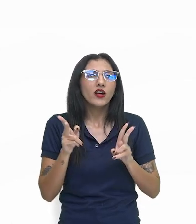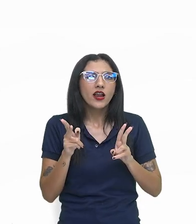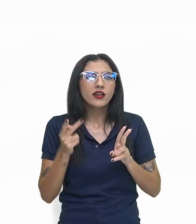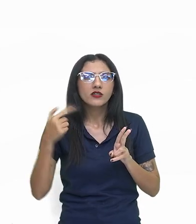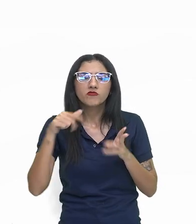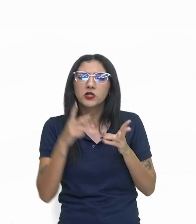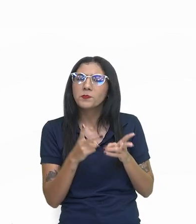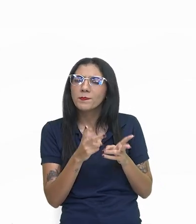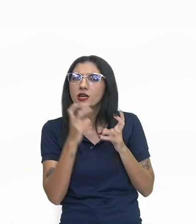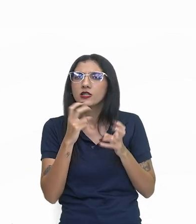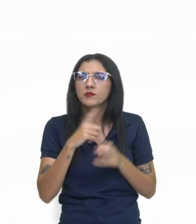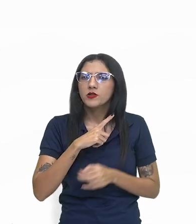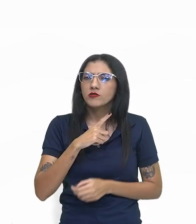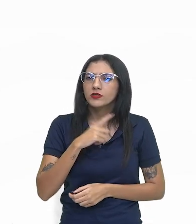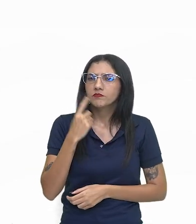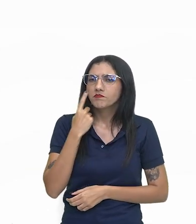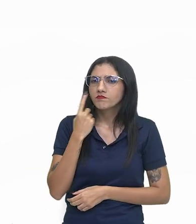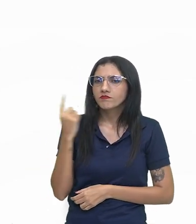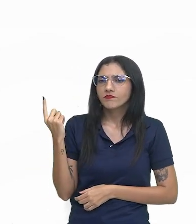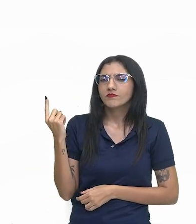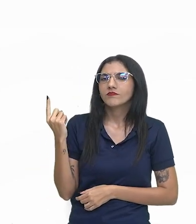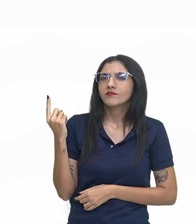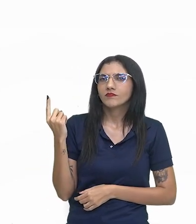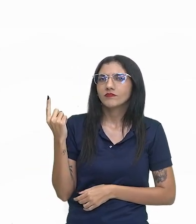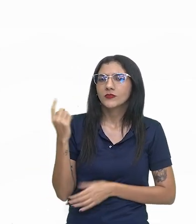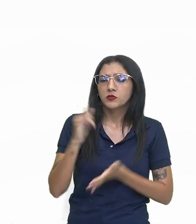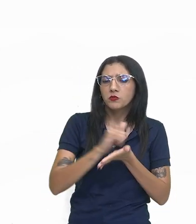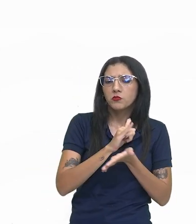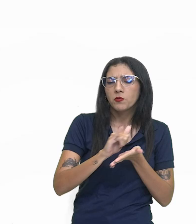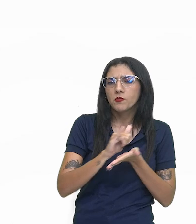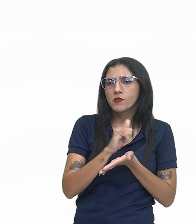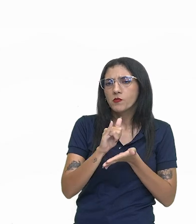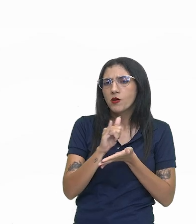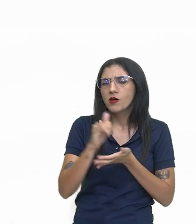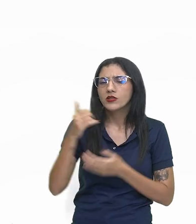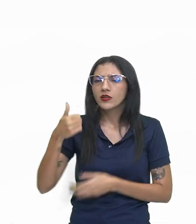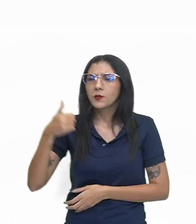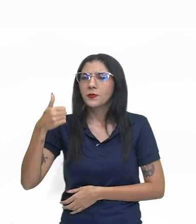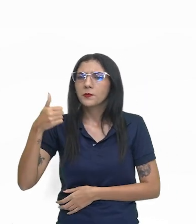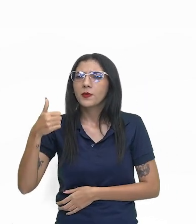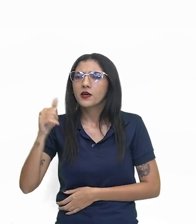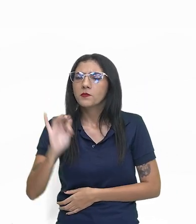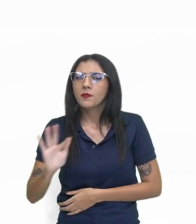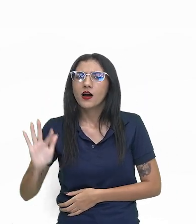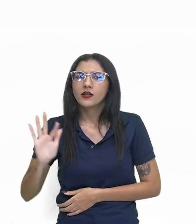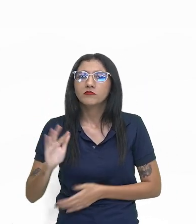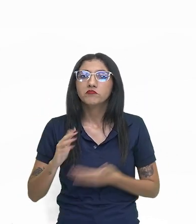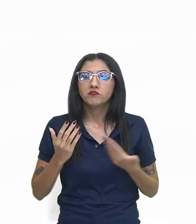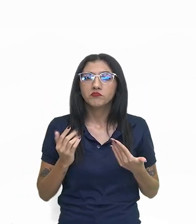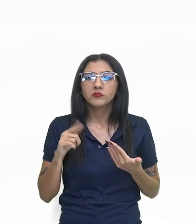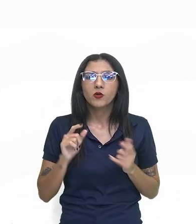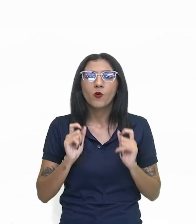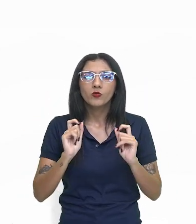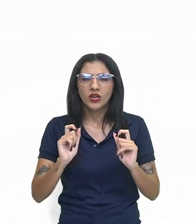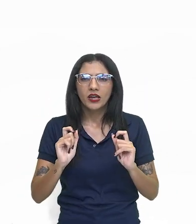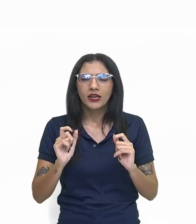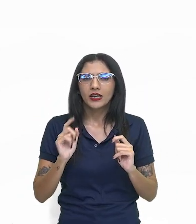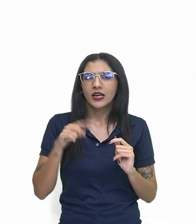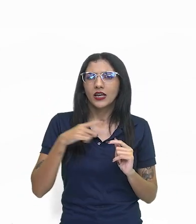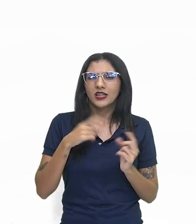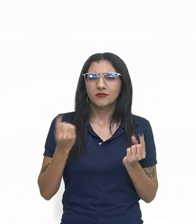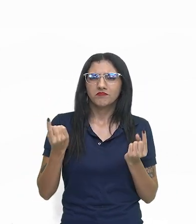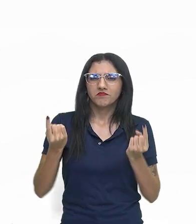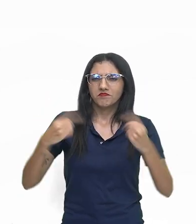dizer que existe de diferenças entre o Bumba Meu Boi e o Boi Bumbá? Justamente a questão da rivalidade,